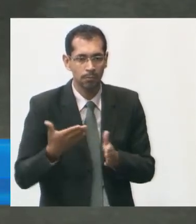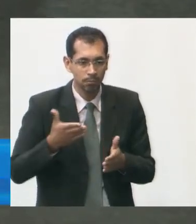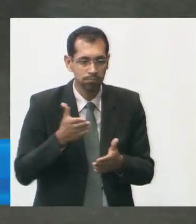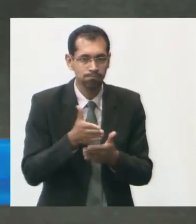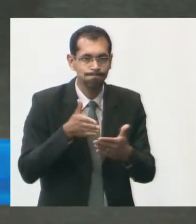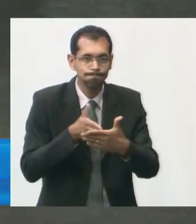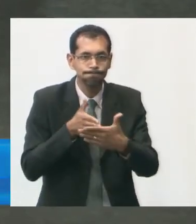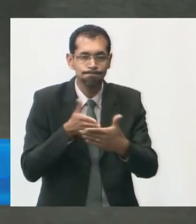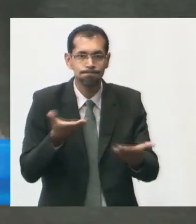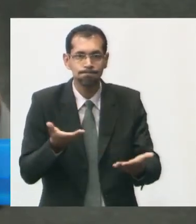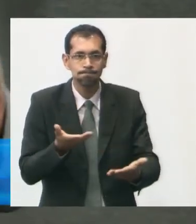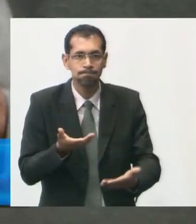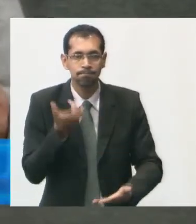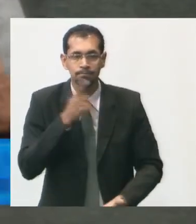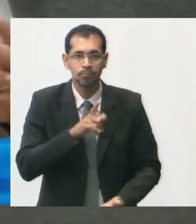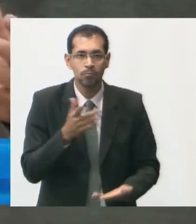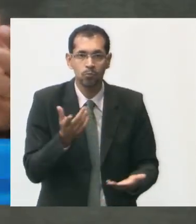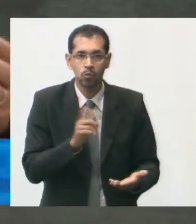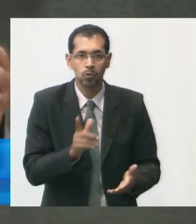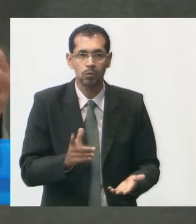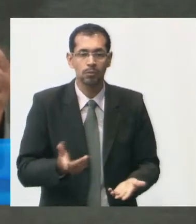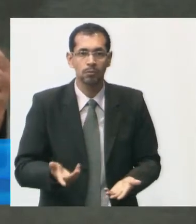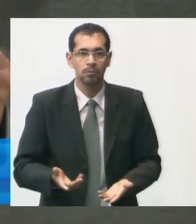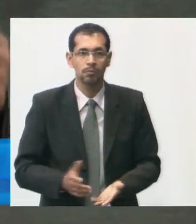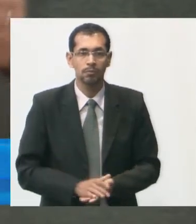rotatória. Aí você, para ter acesso